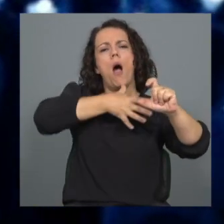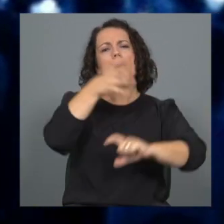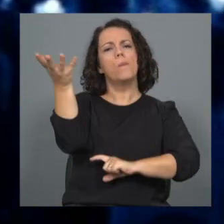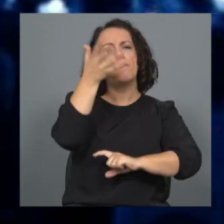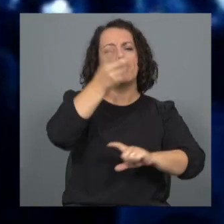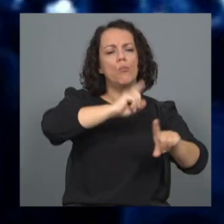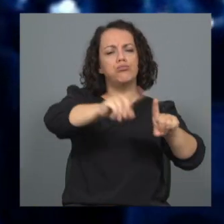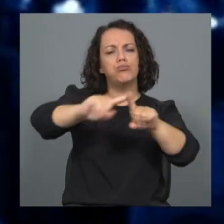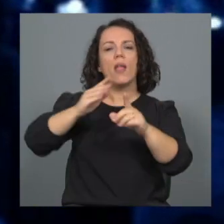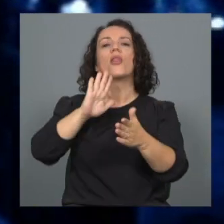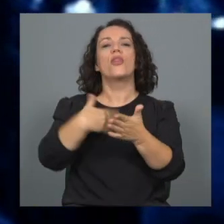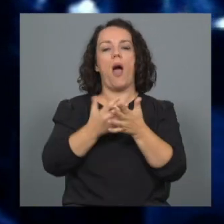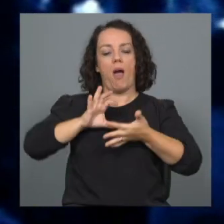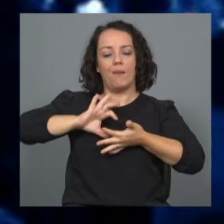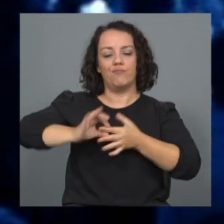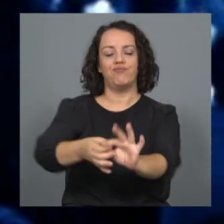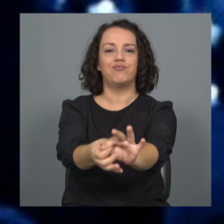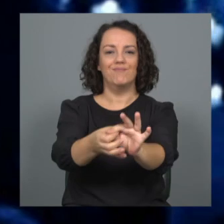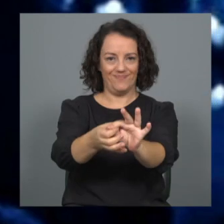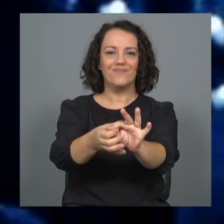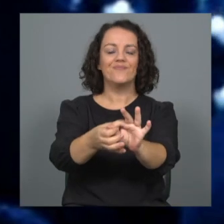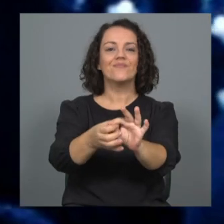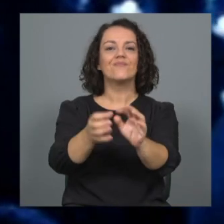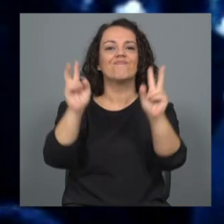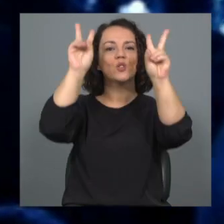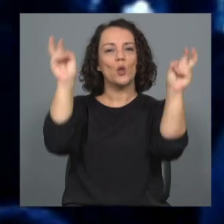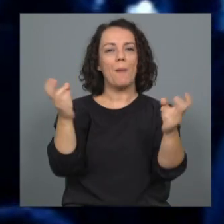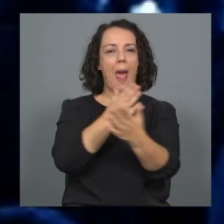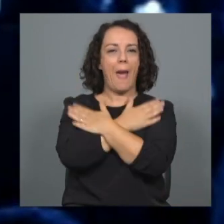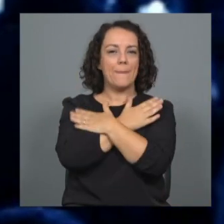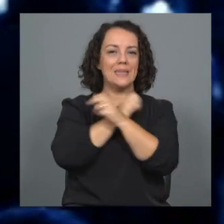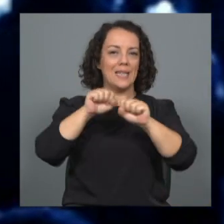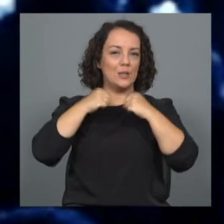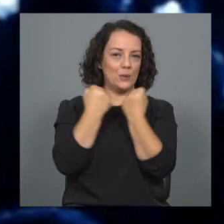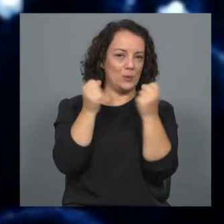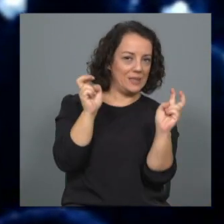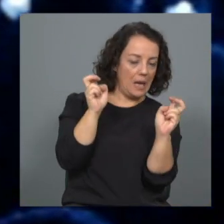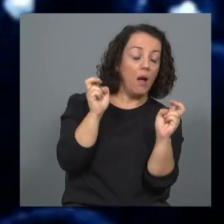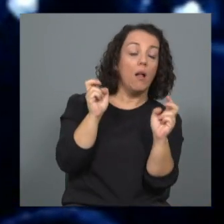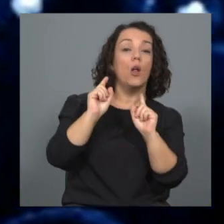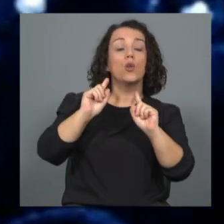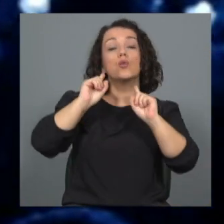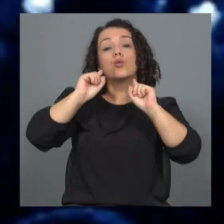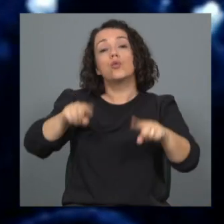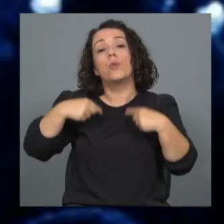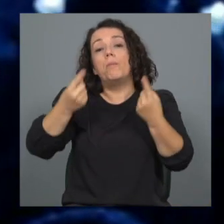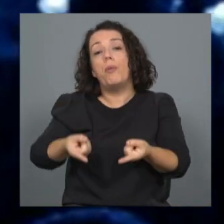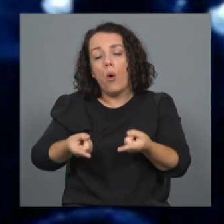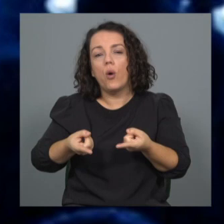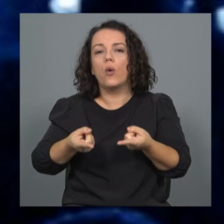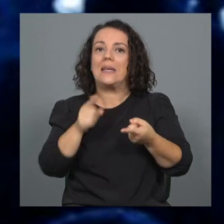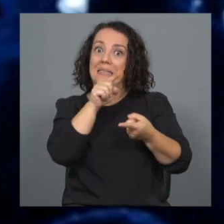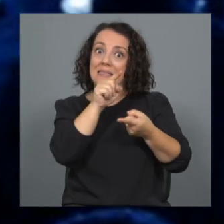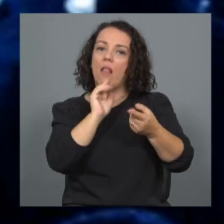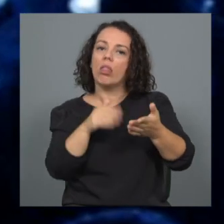amizade social, e um início de debate partindo dos pontos fundamentais que estão em questão. E a